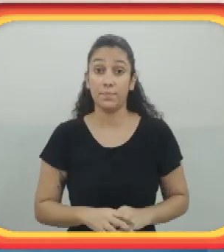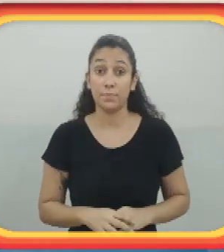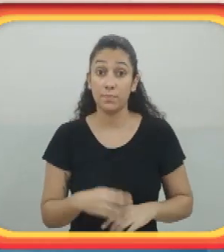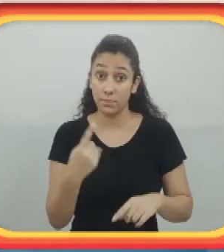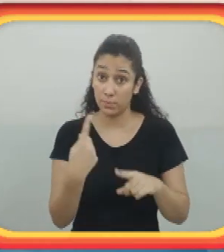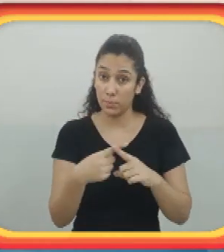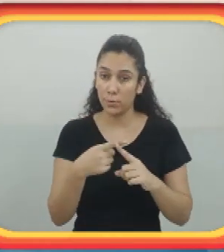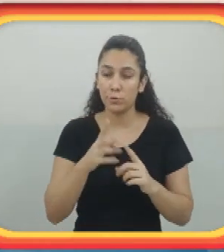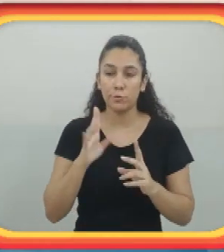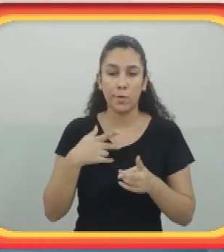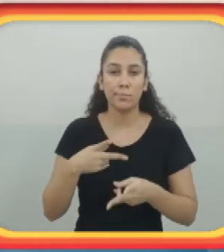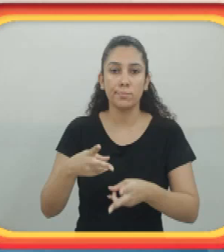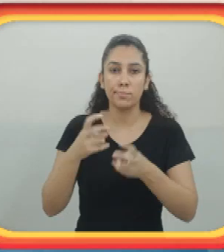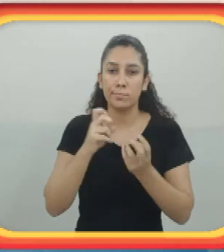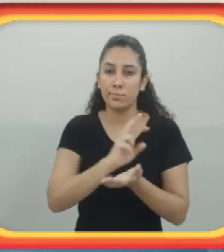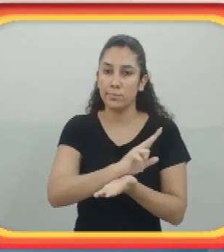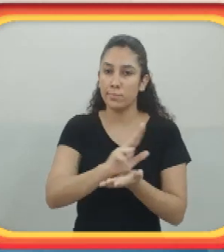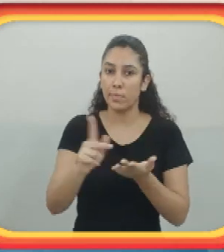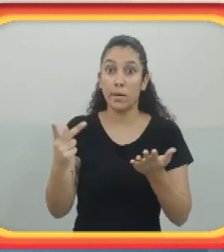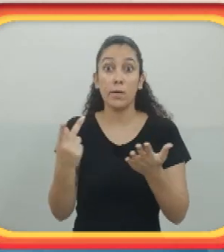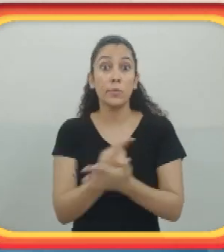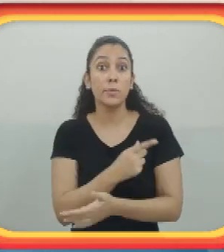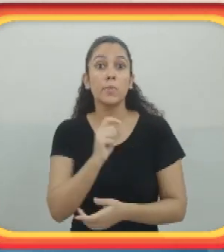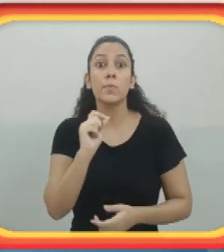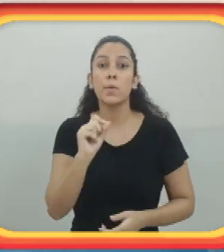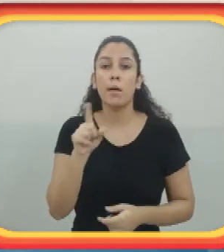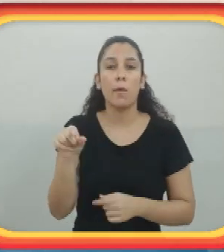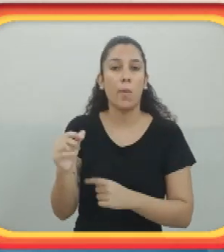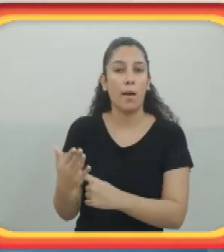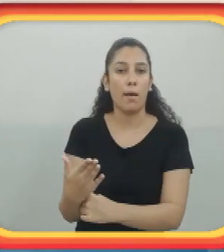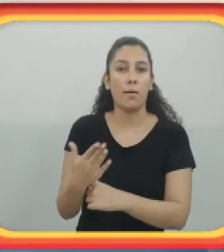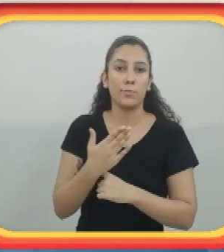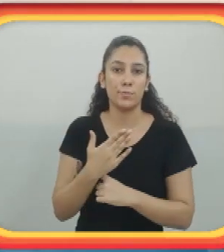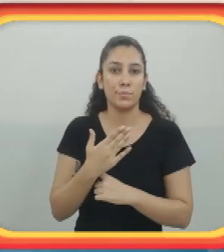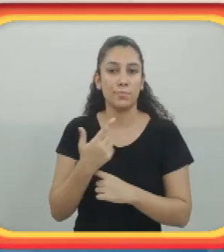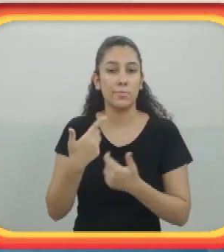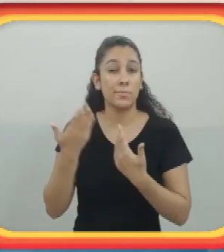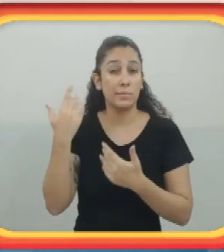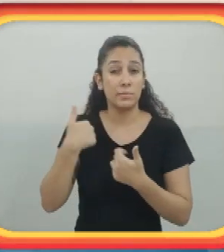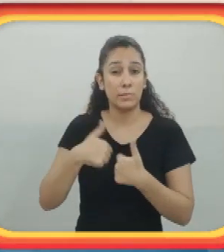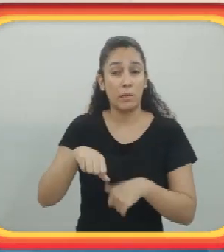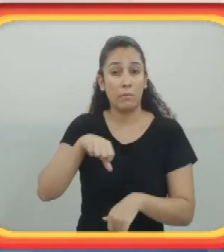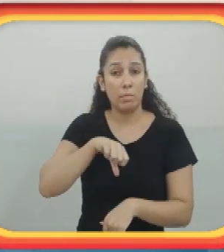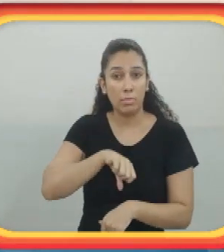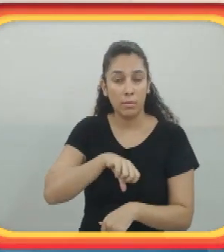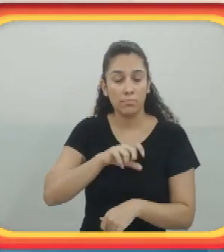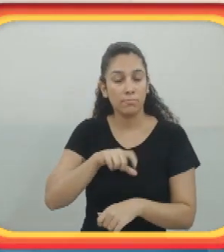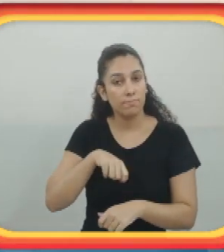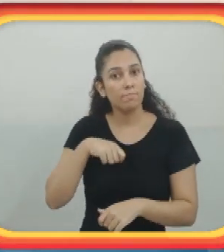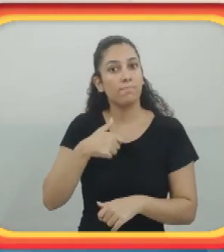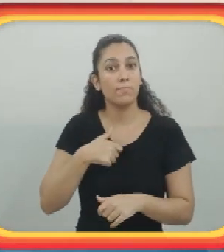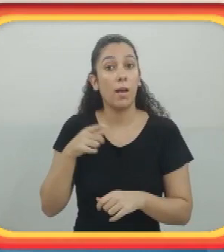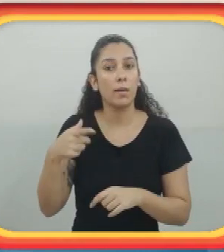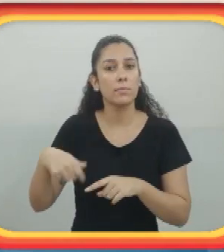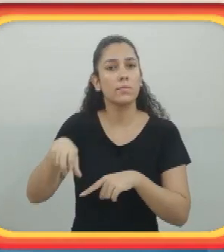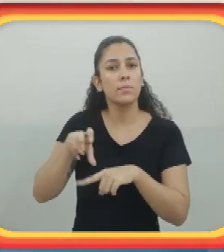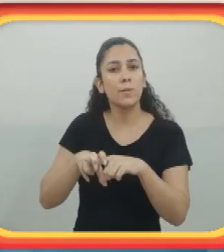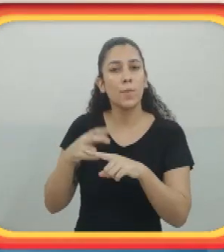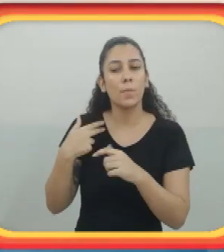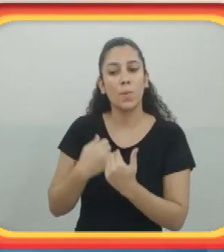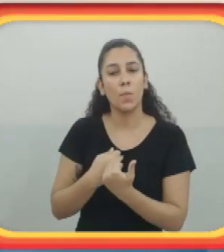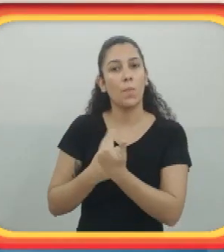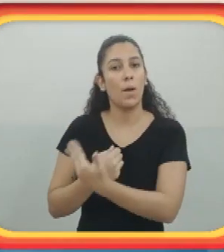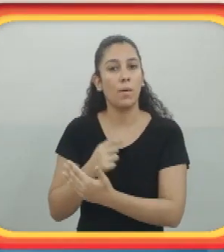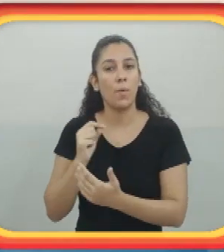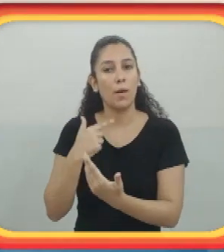essa síndrome, eu posso afirmar que isso não é verdade, porque já teve várias situações